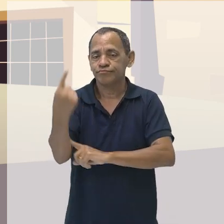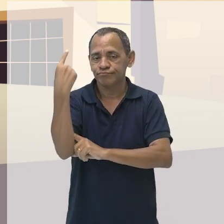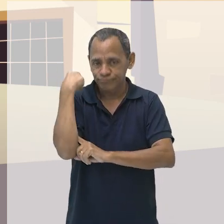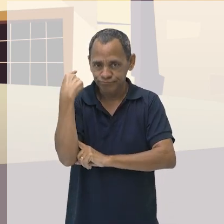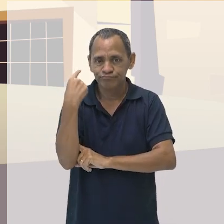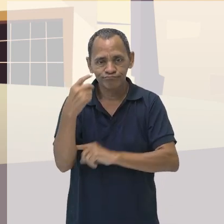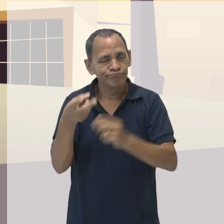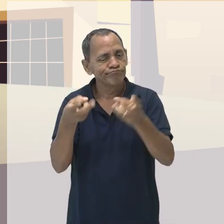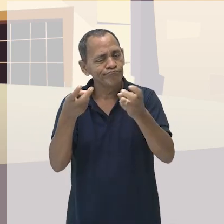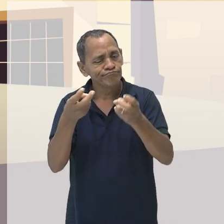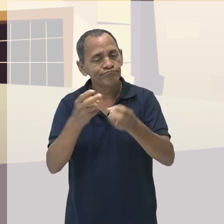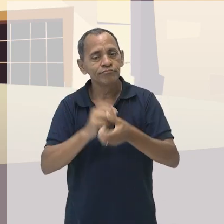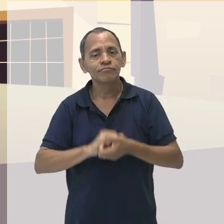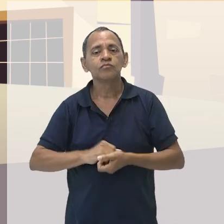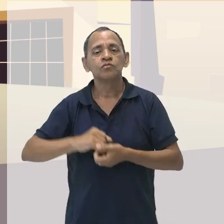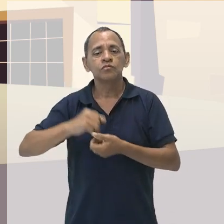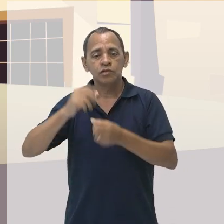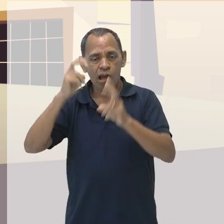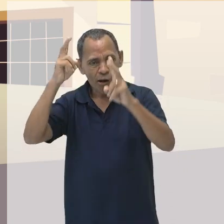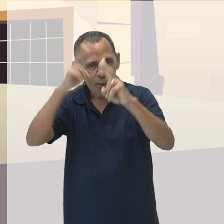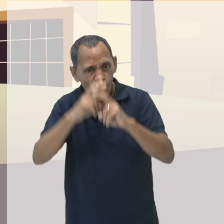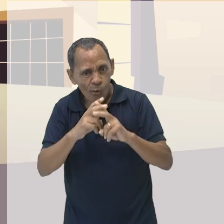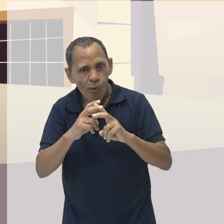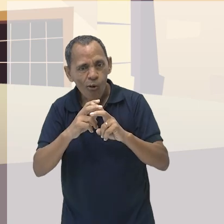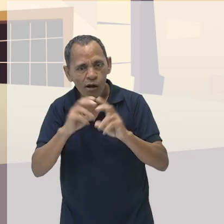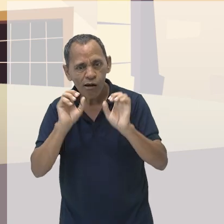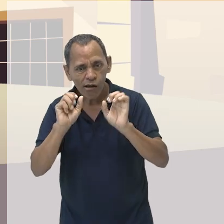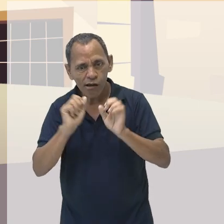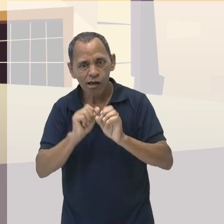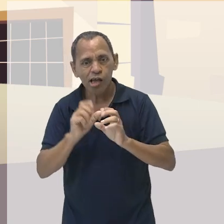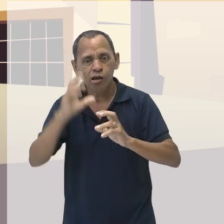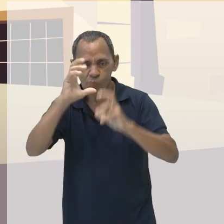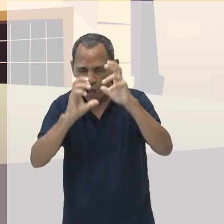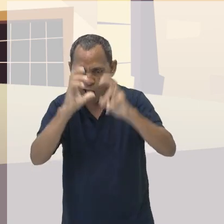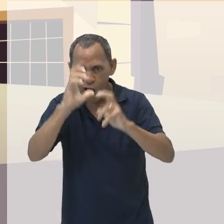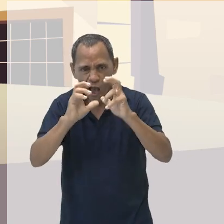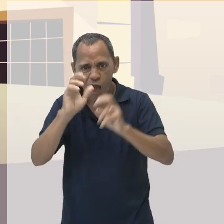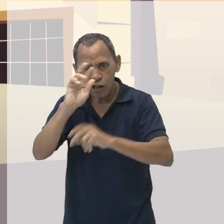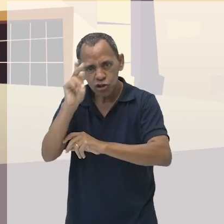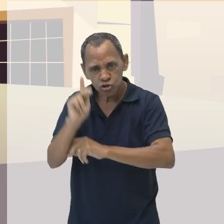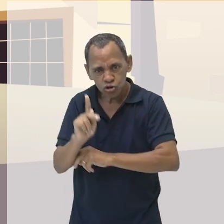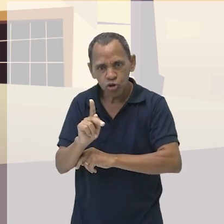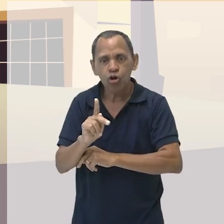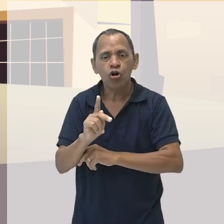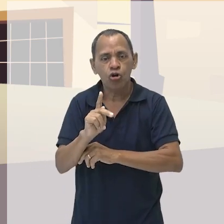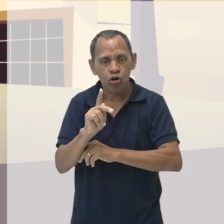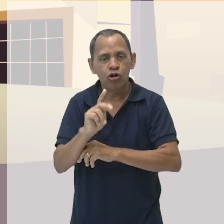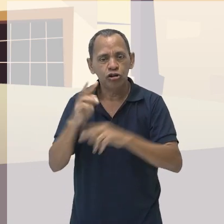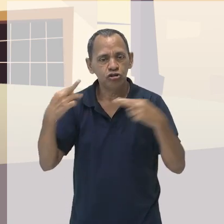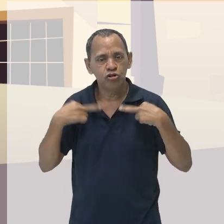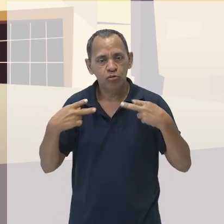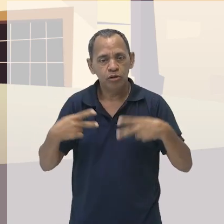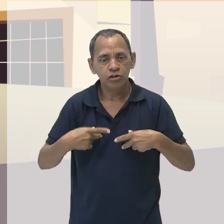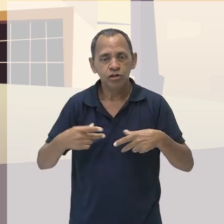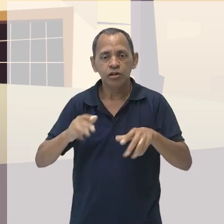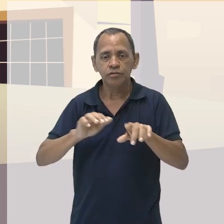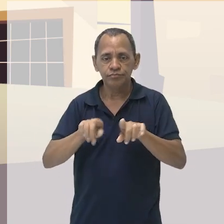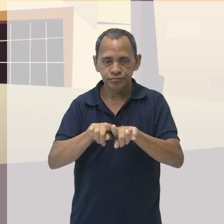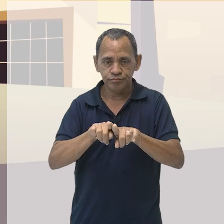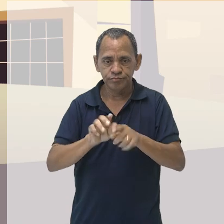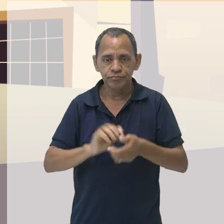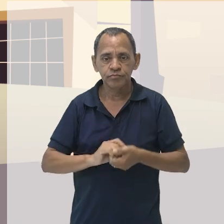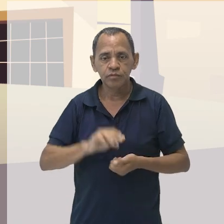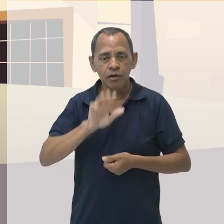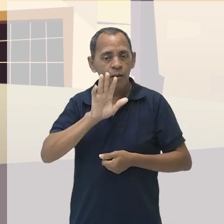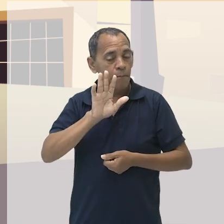na história da humanidade. Mas esse fato ainda não é o início e nem a origem das